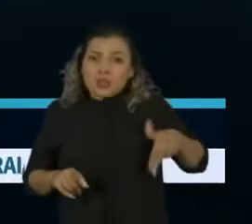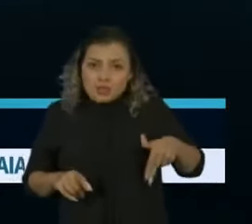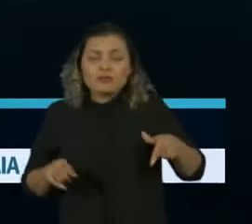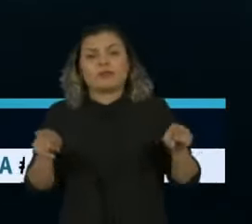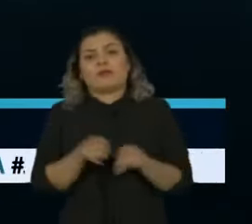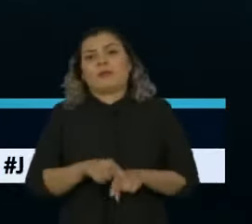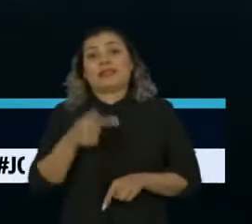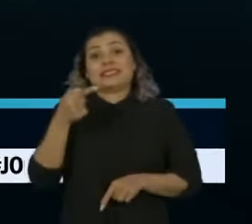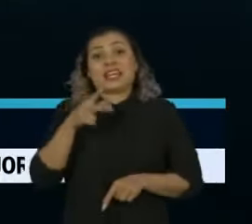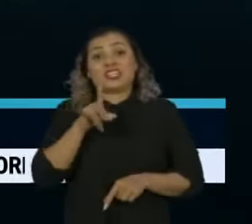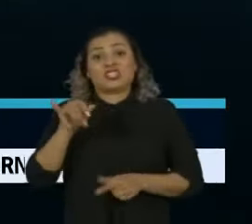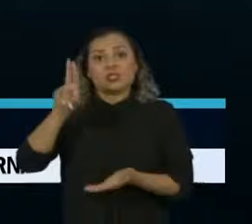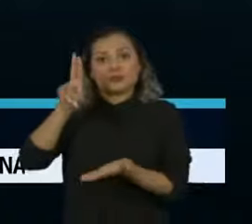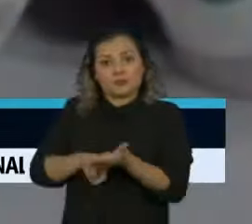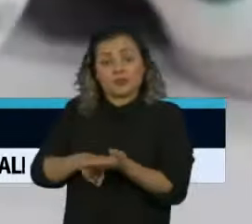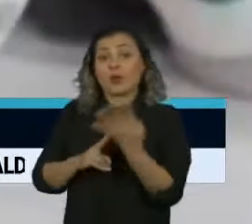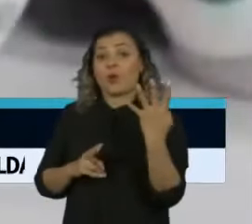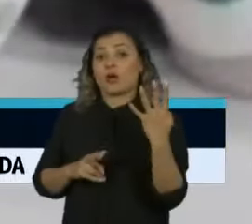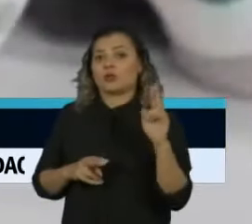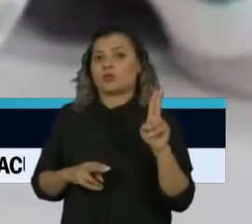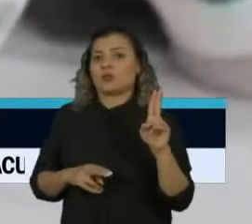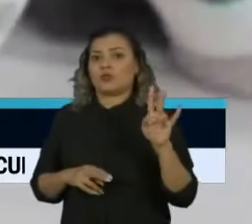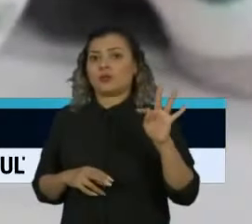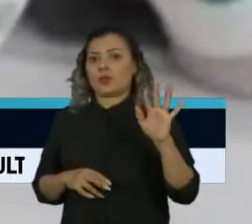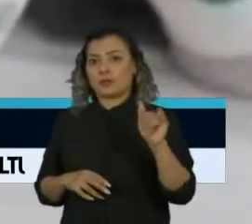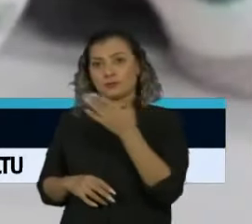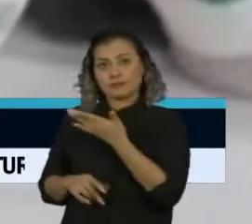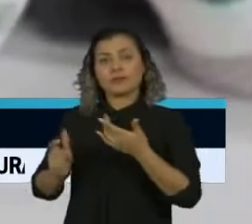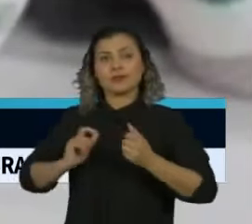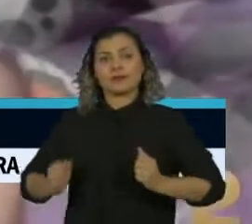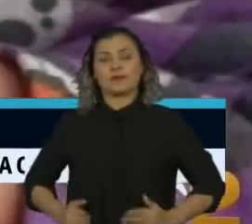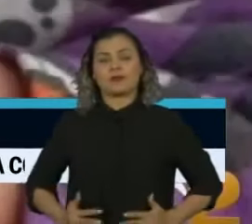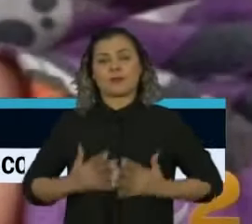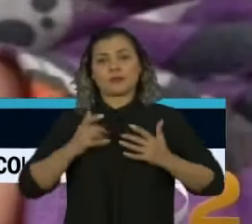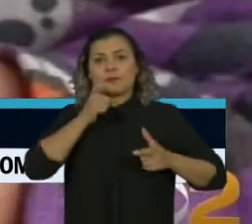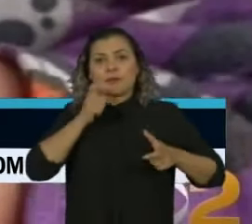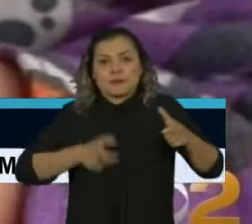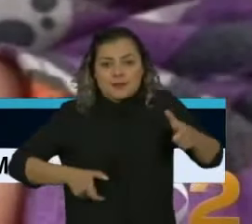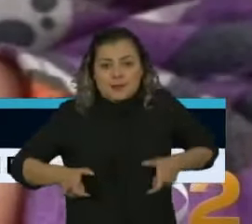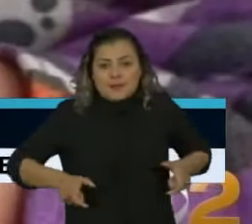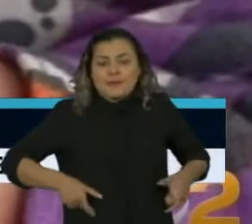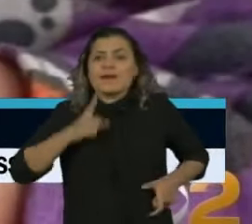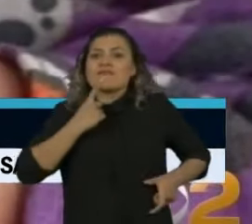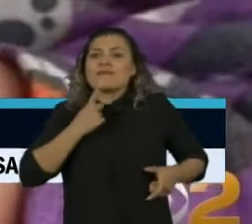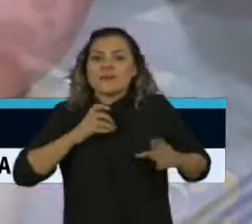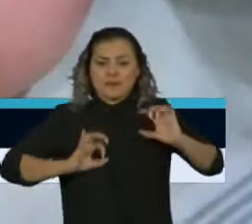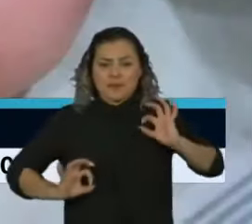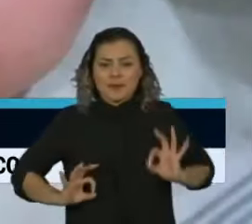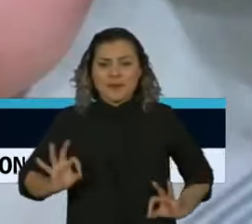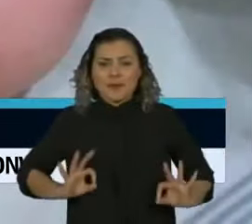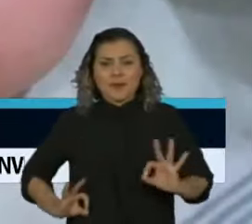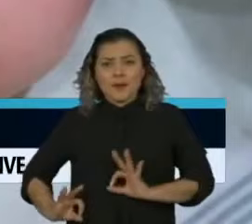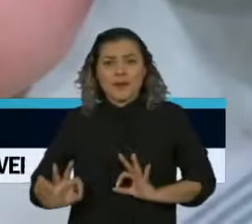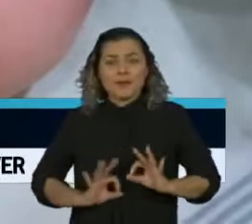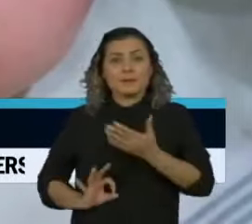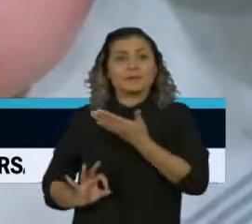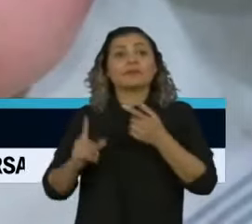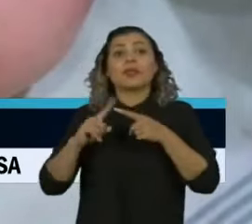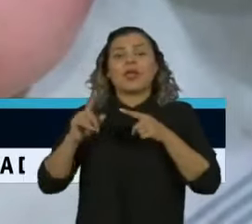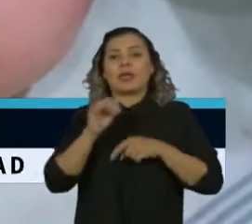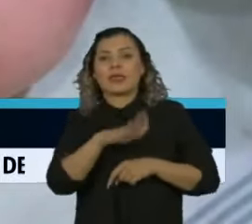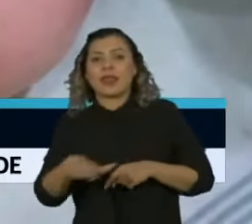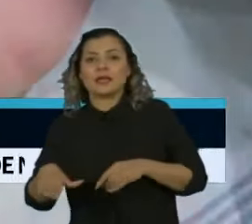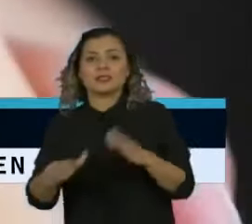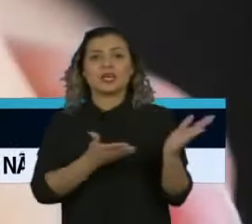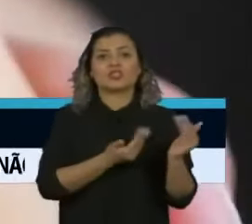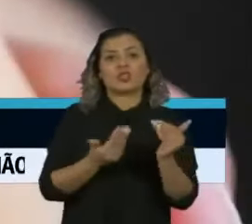dias internado, 4 na UTI. Ele teve síndrome inflamatória multissistêmica pediátrica, uma condição que afeta